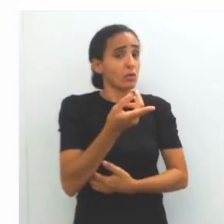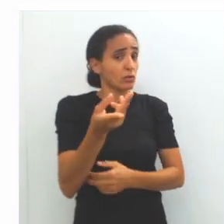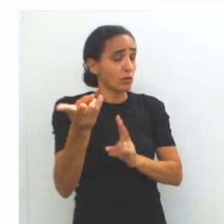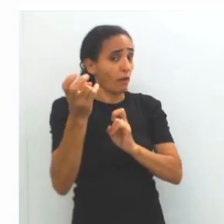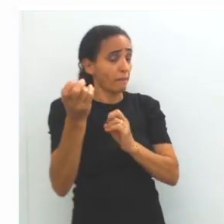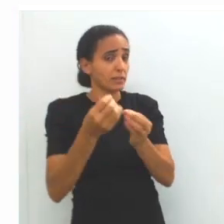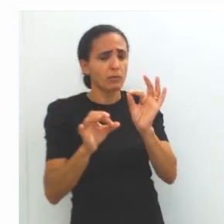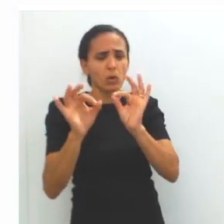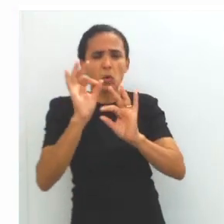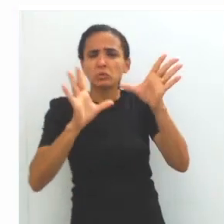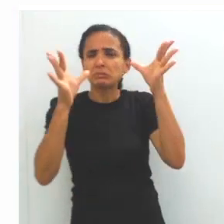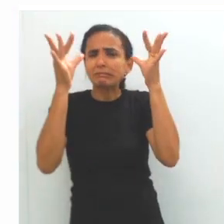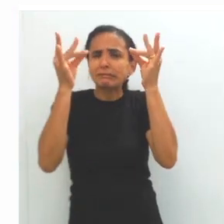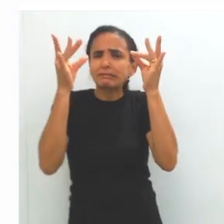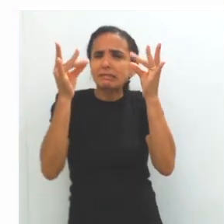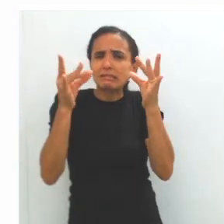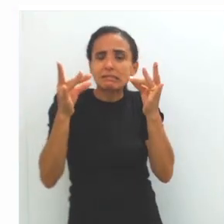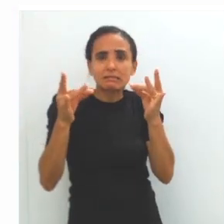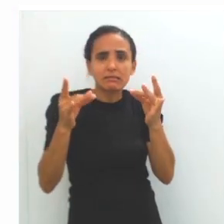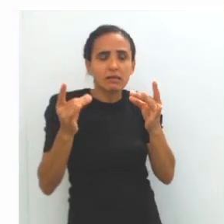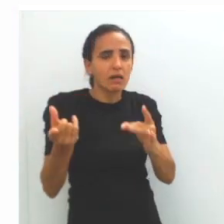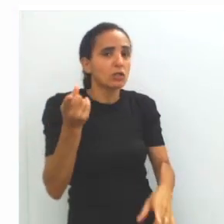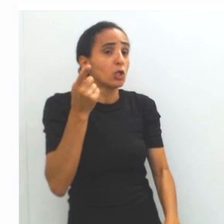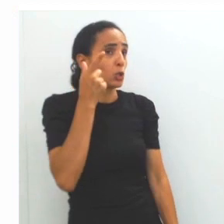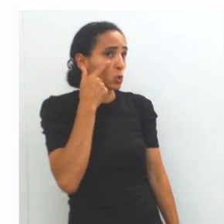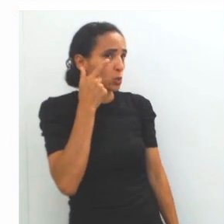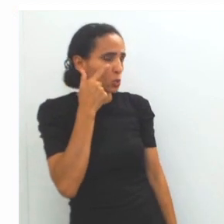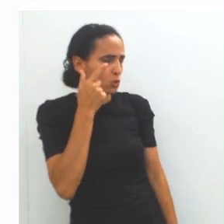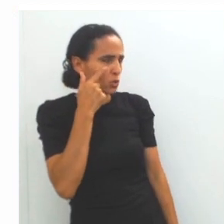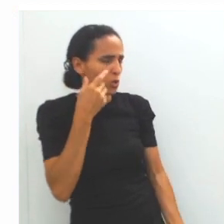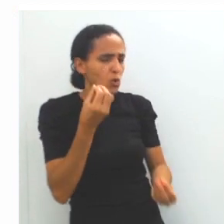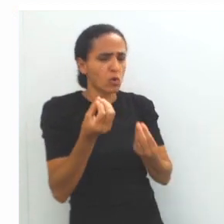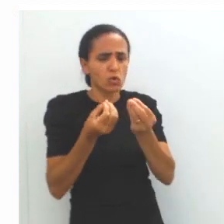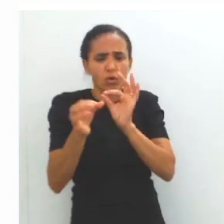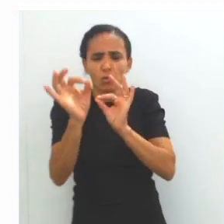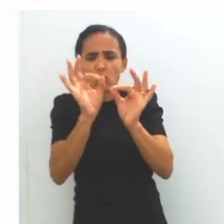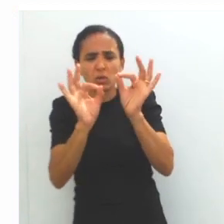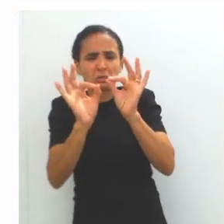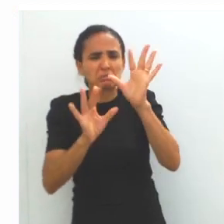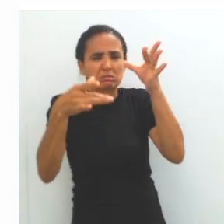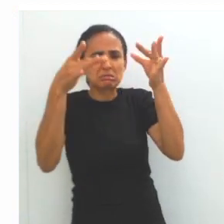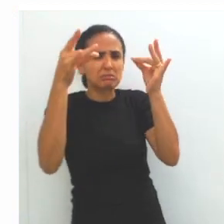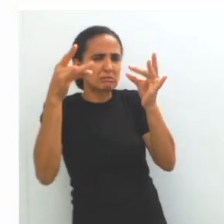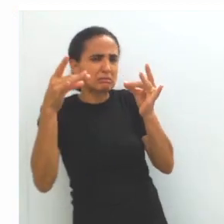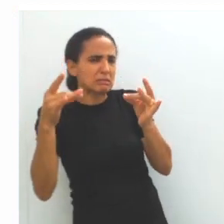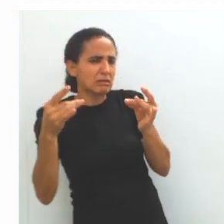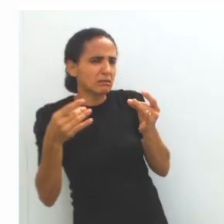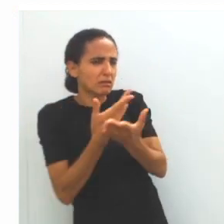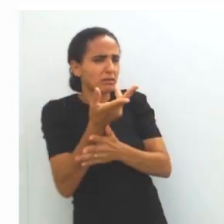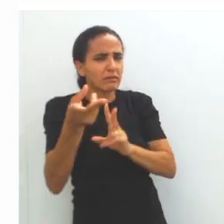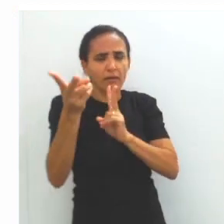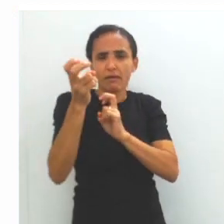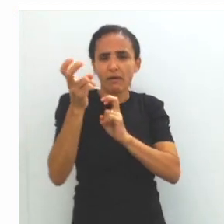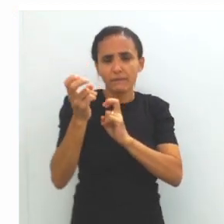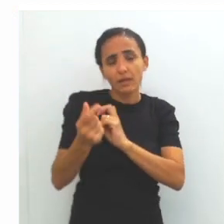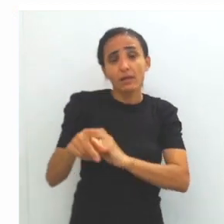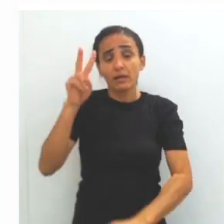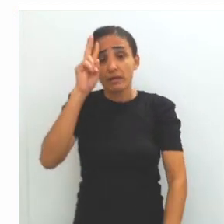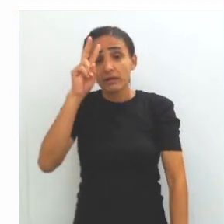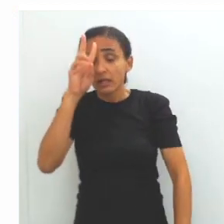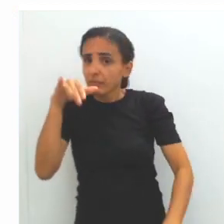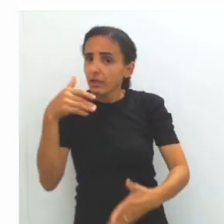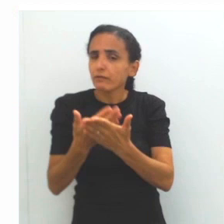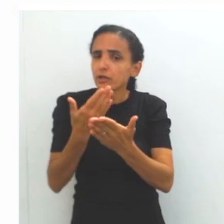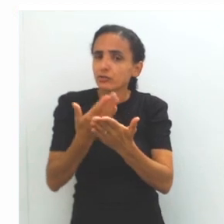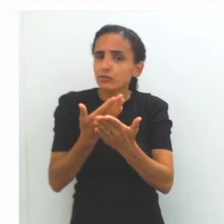A gente vê a anatomia externa, como é que o olho é constituído. E a gente viu e vai